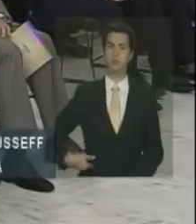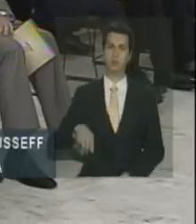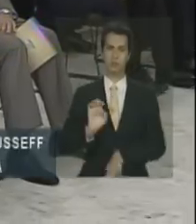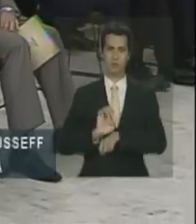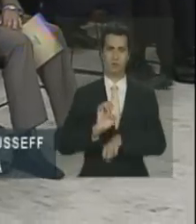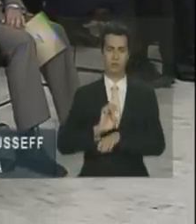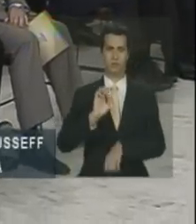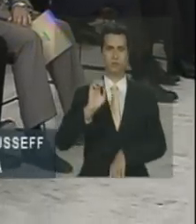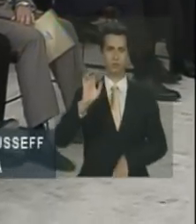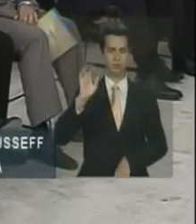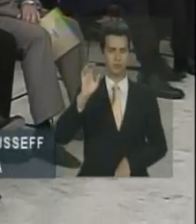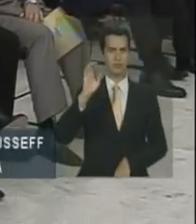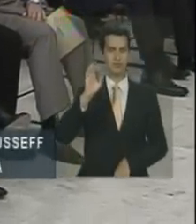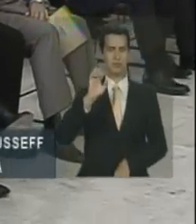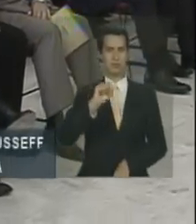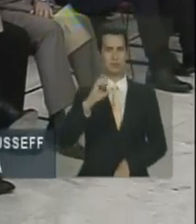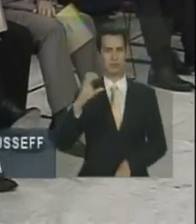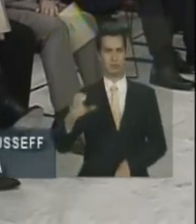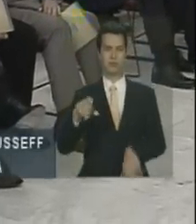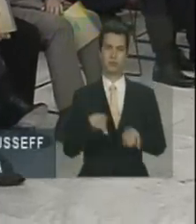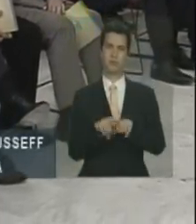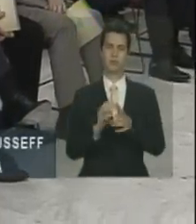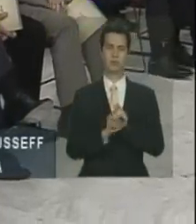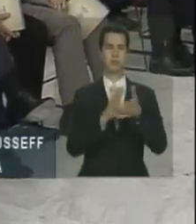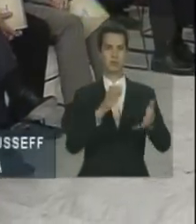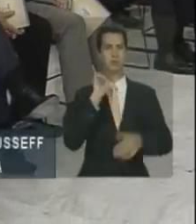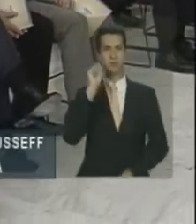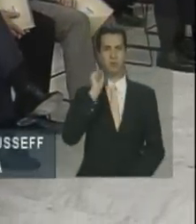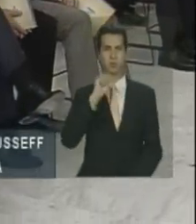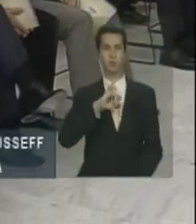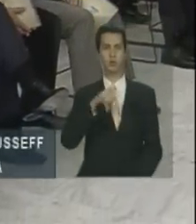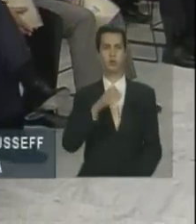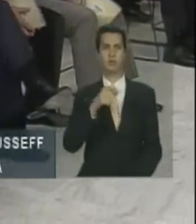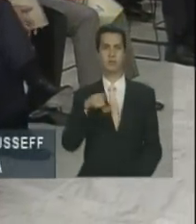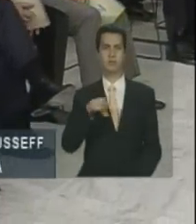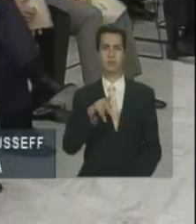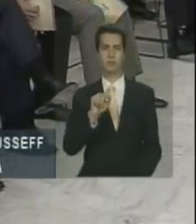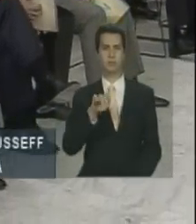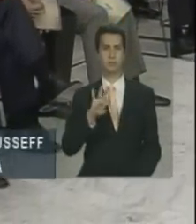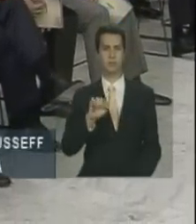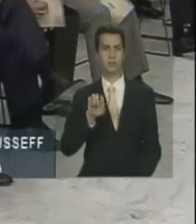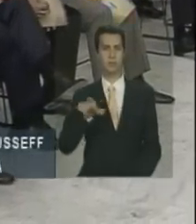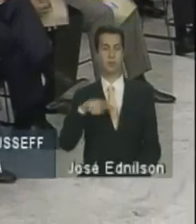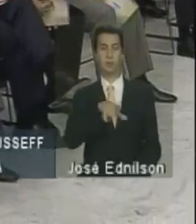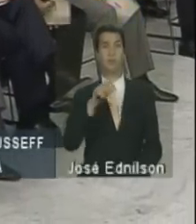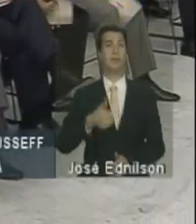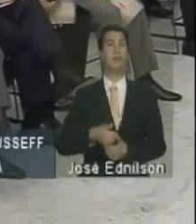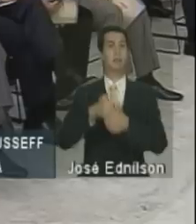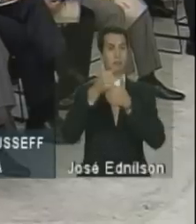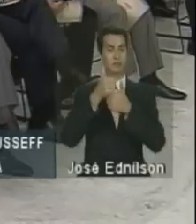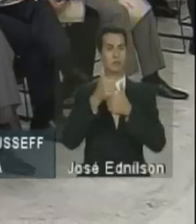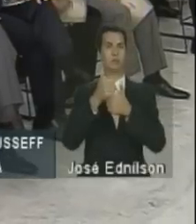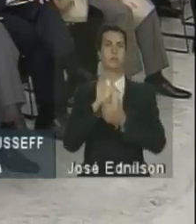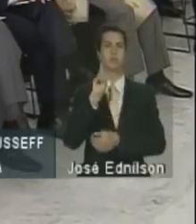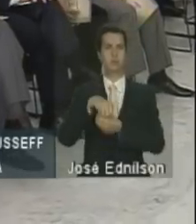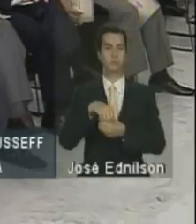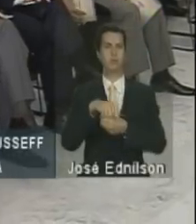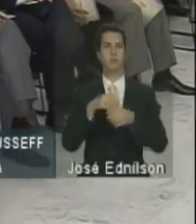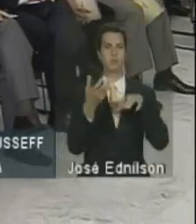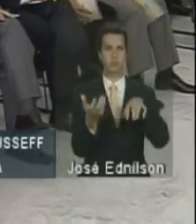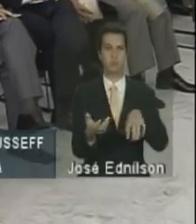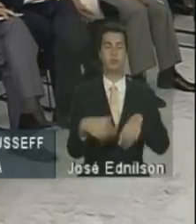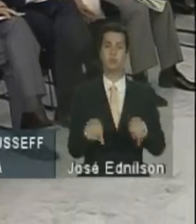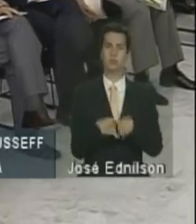Catarina, o senador José Pimentel, líder do governo no Congresso Nacional, o senador Eduardo